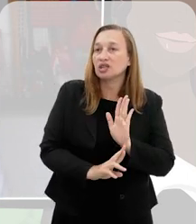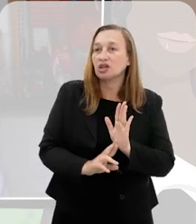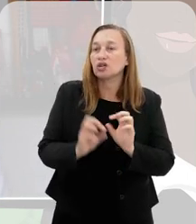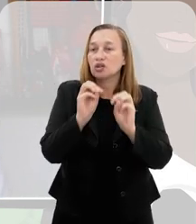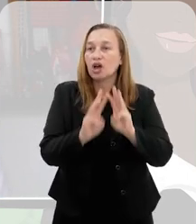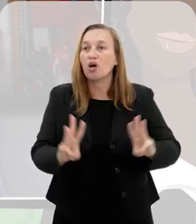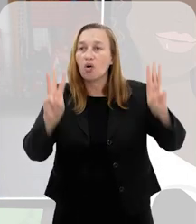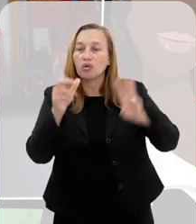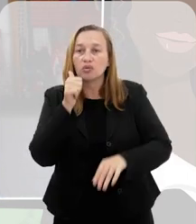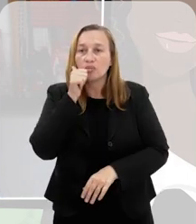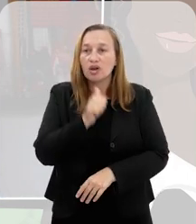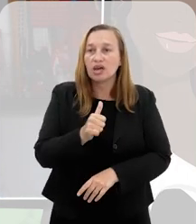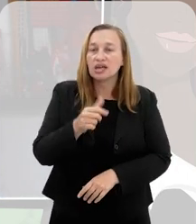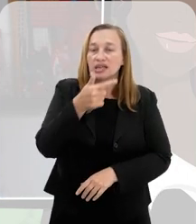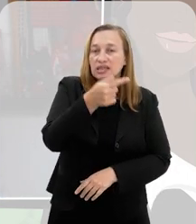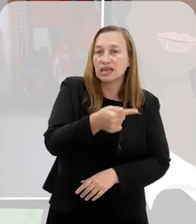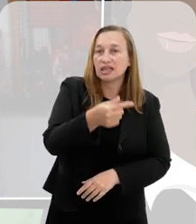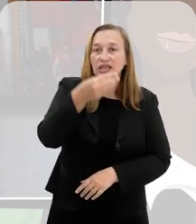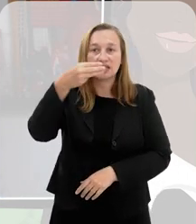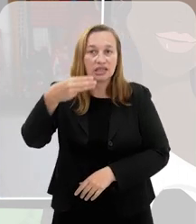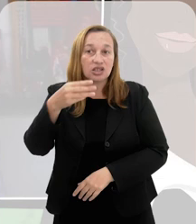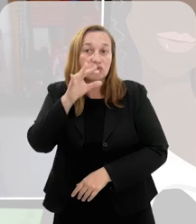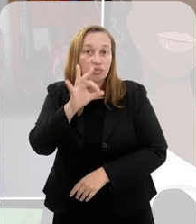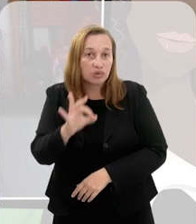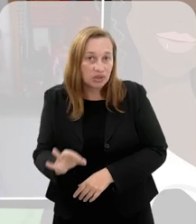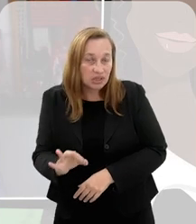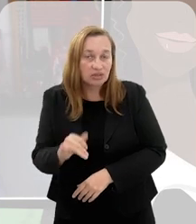relatório da ONU Mulher, cerca de